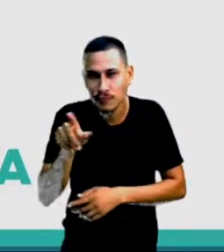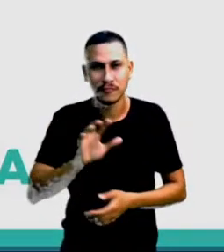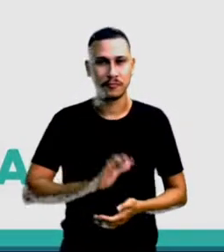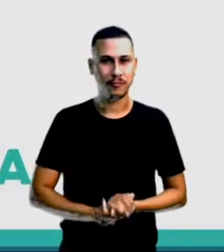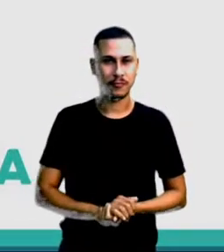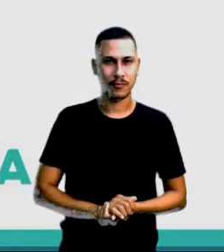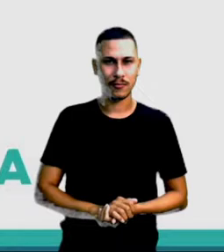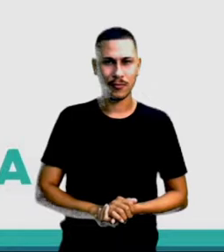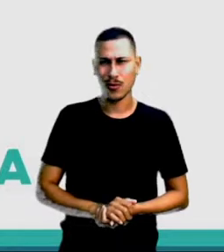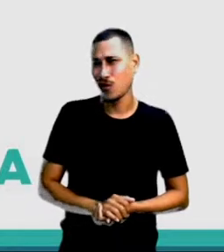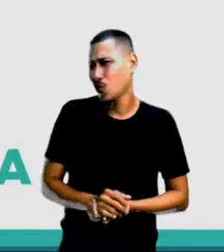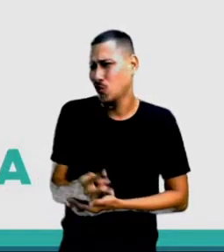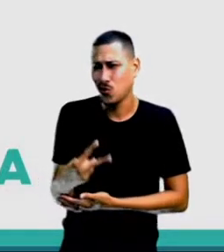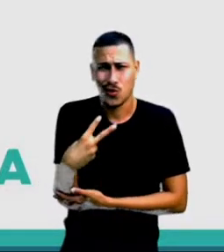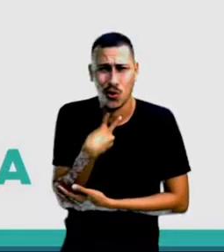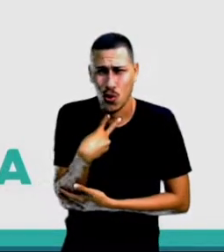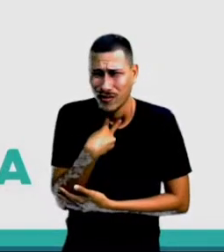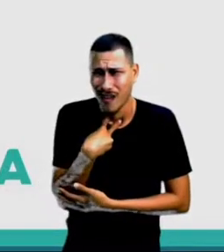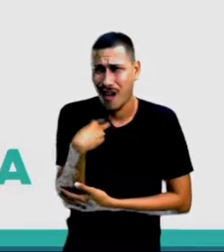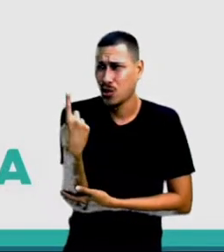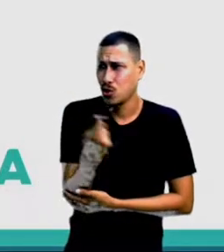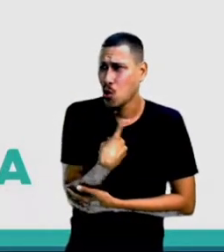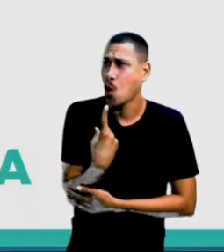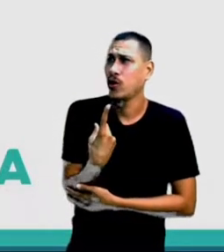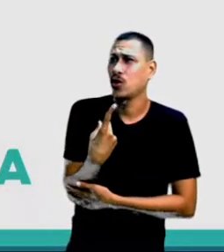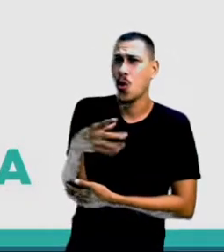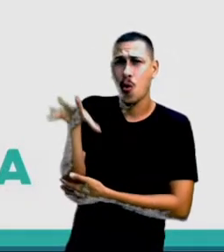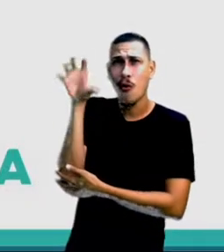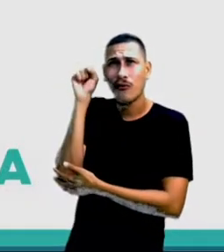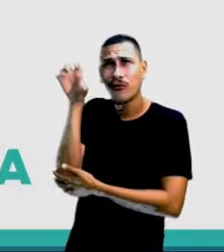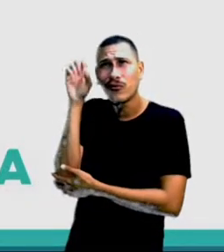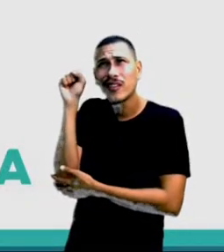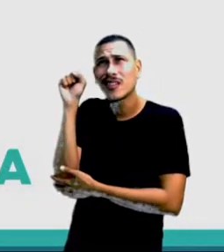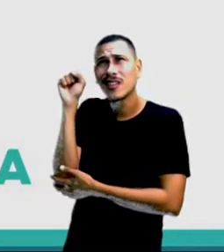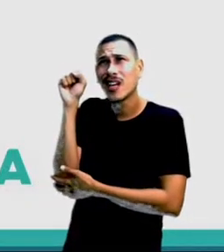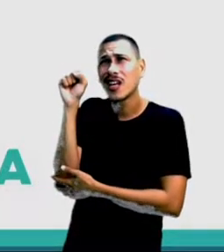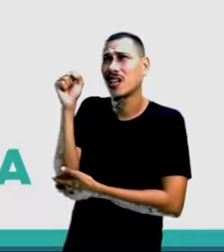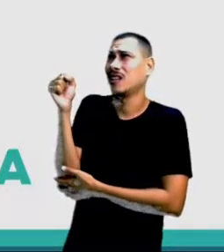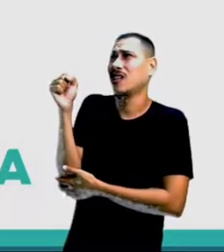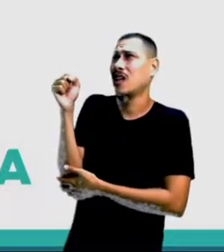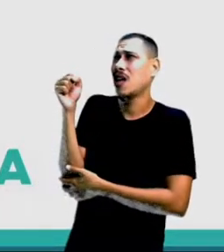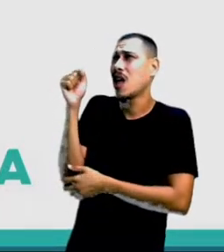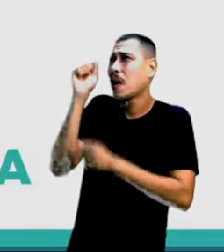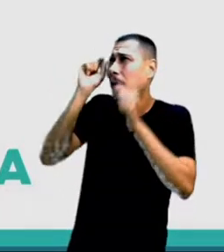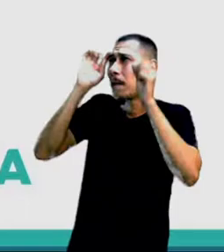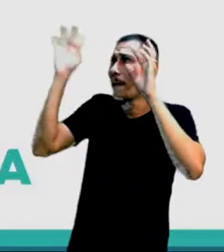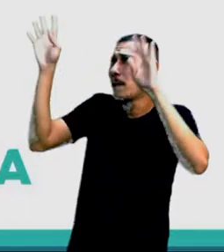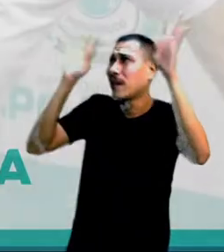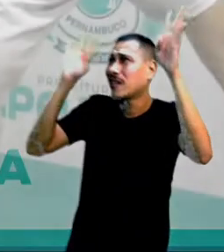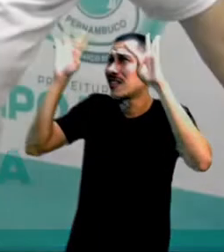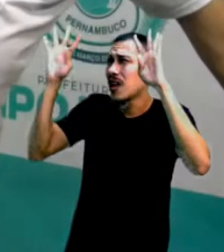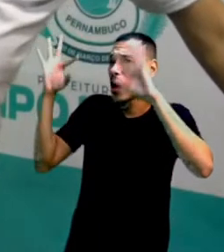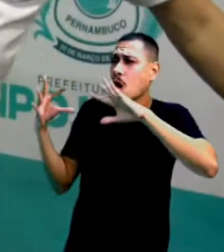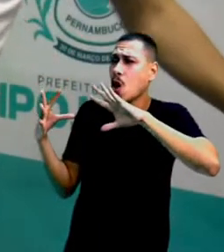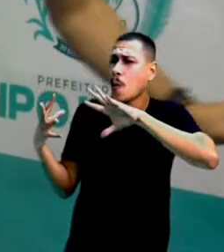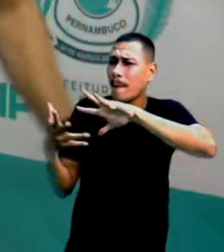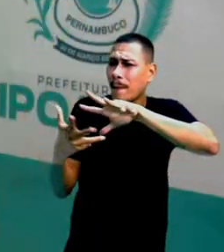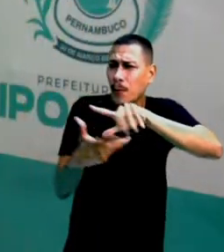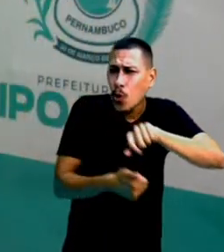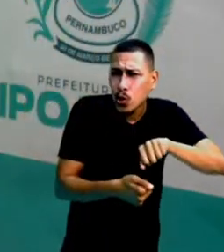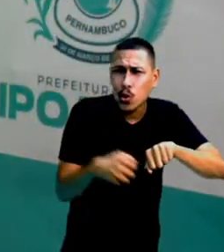e é impossível para nós ouvintes imaginarmos um mundo sem música vocês concordam